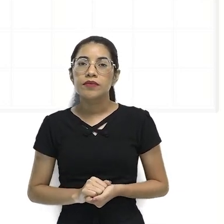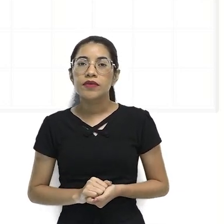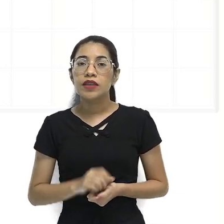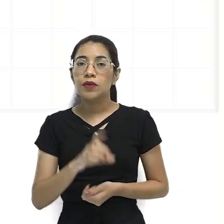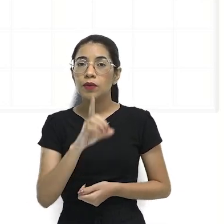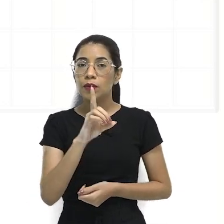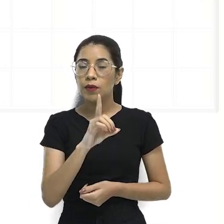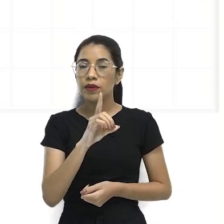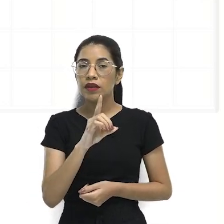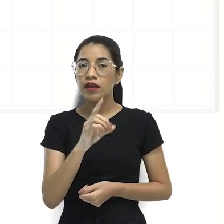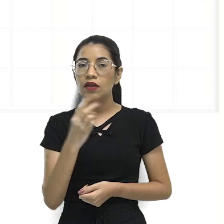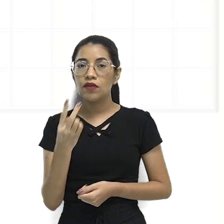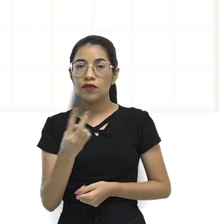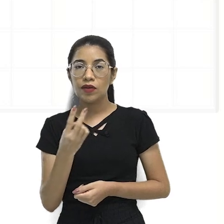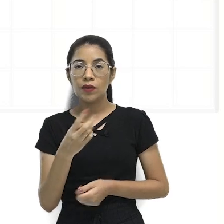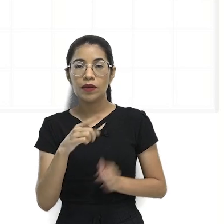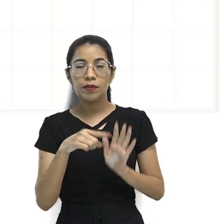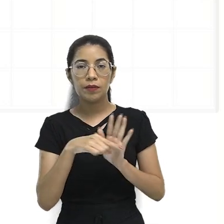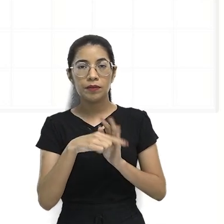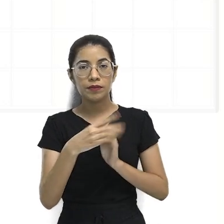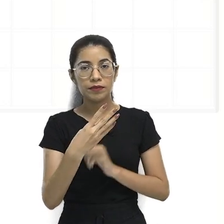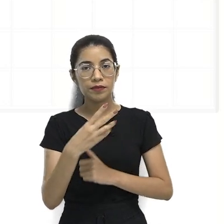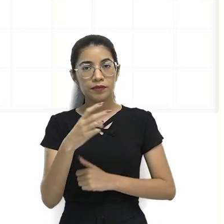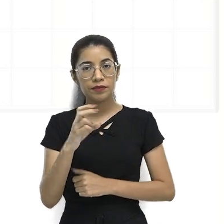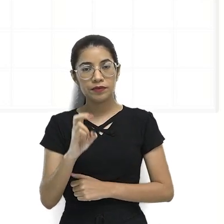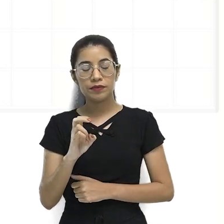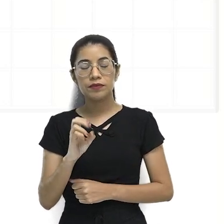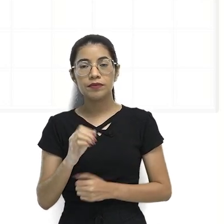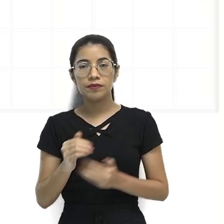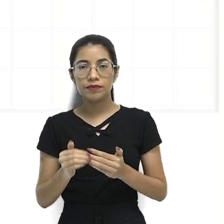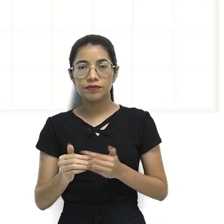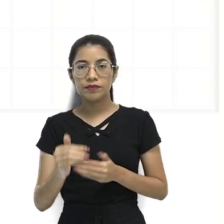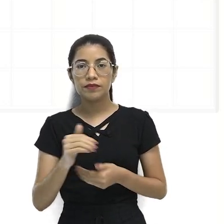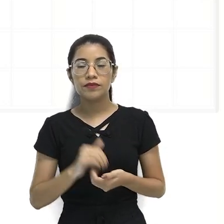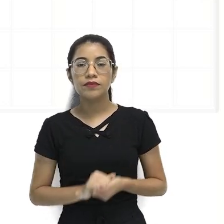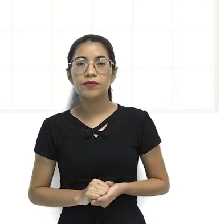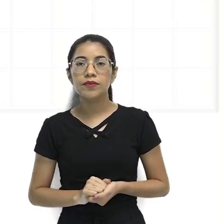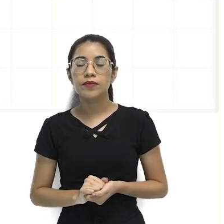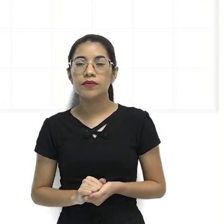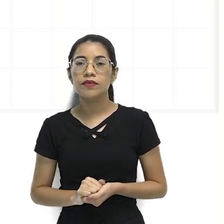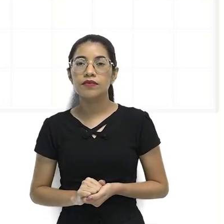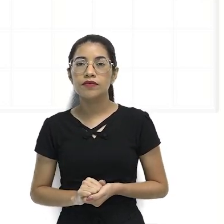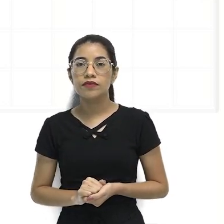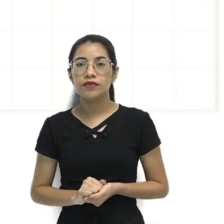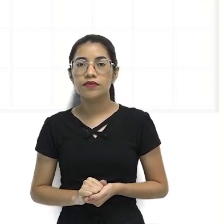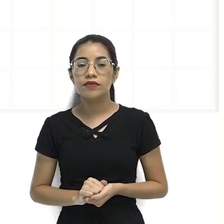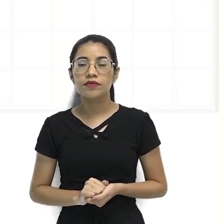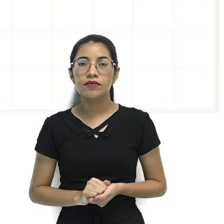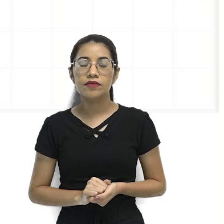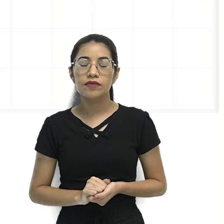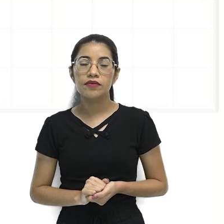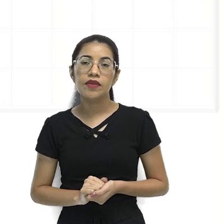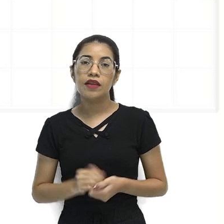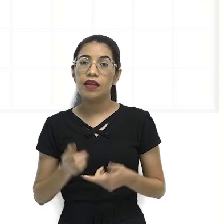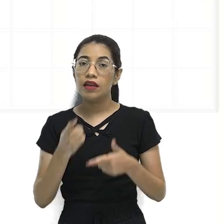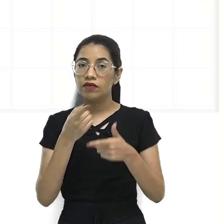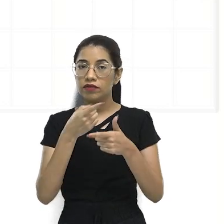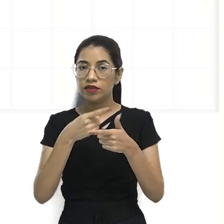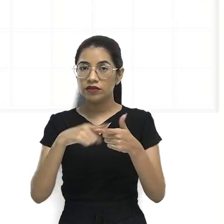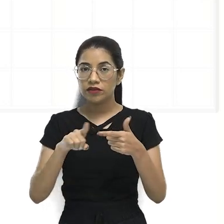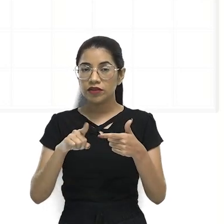D agora vale menos 45. Vamos seguindo. Agora eu vou